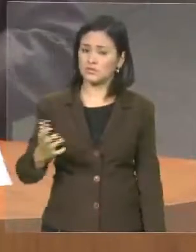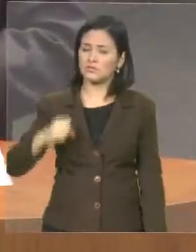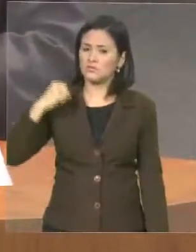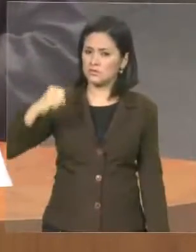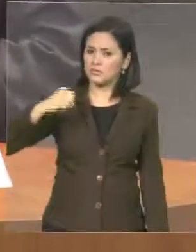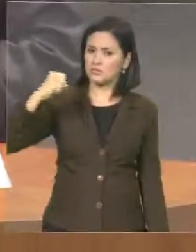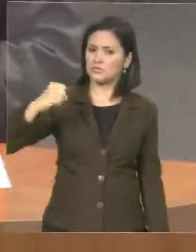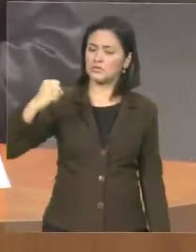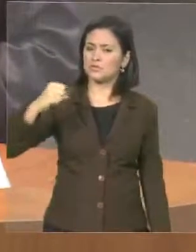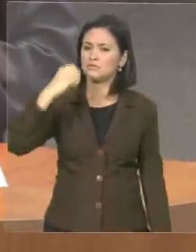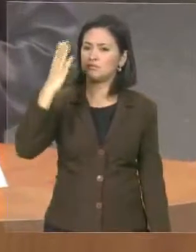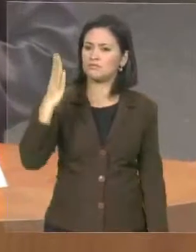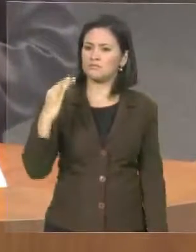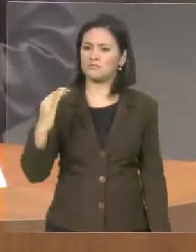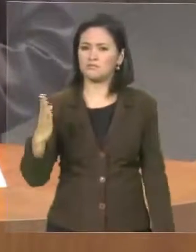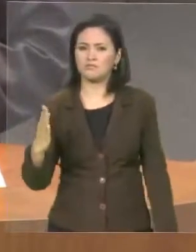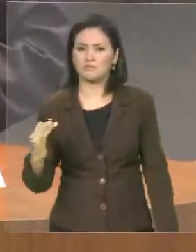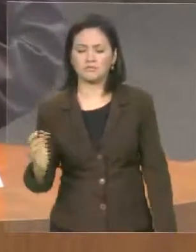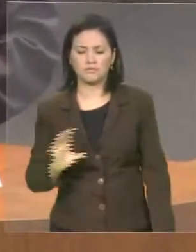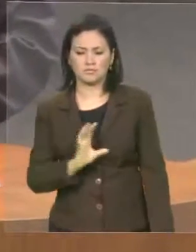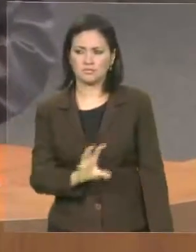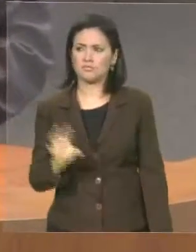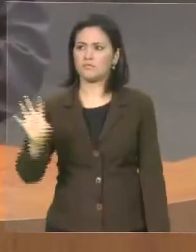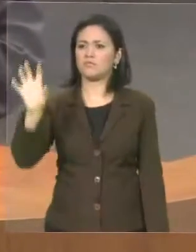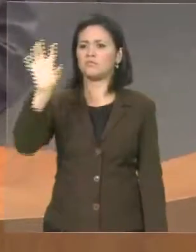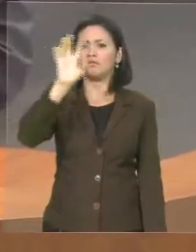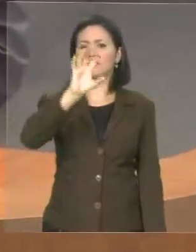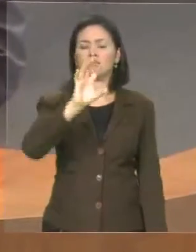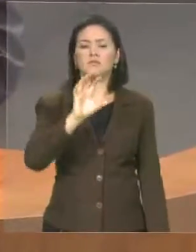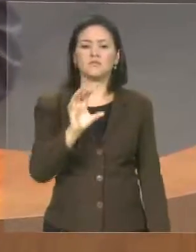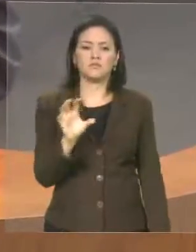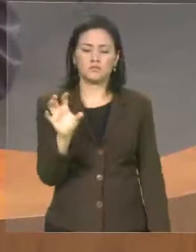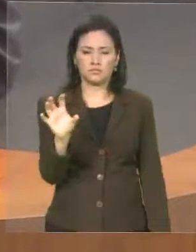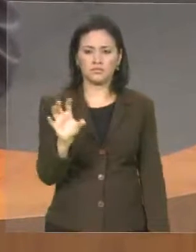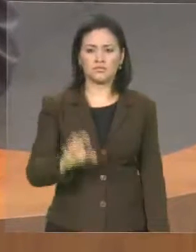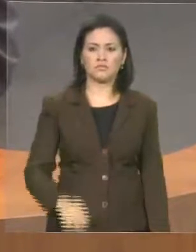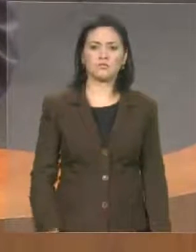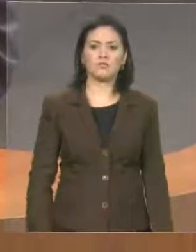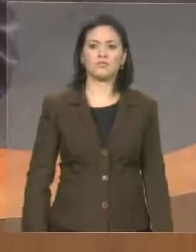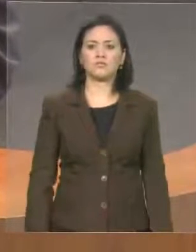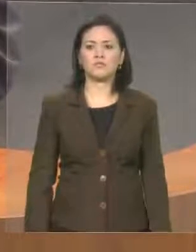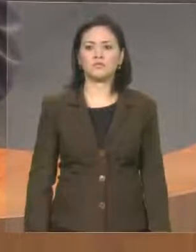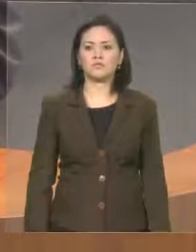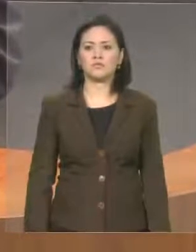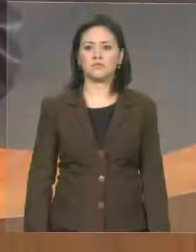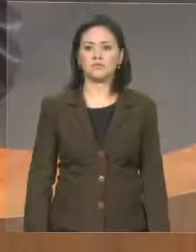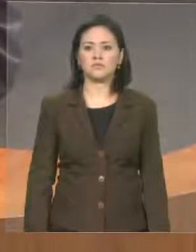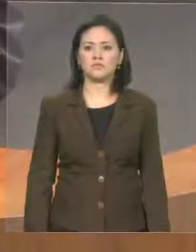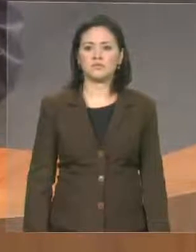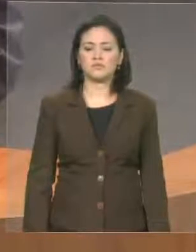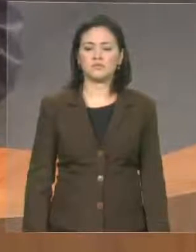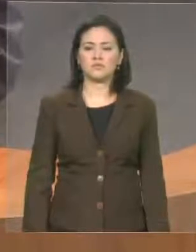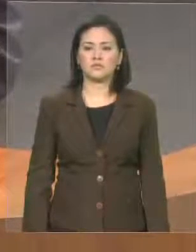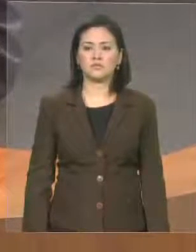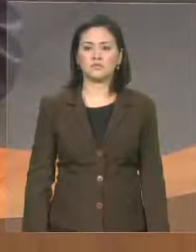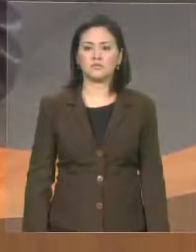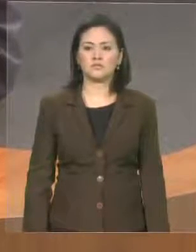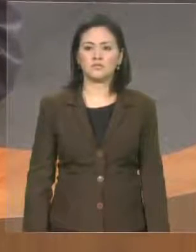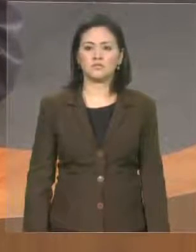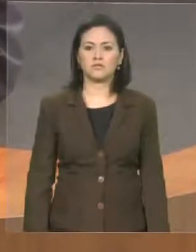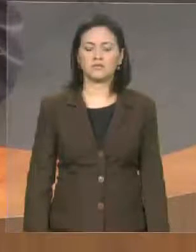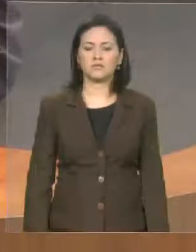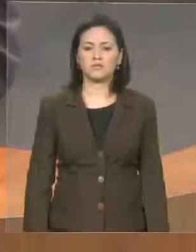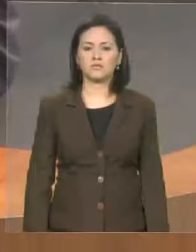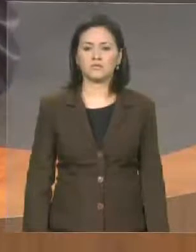todo o Brasil, tanto norte como nordeste, sul, centro-oeste, sudeste, com relativamente